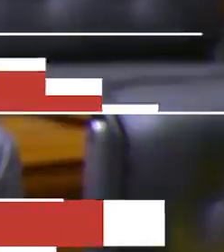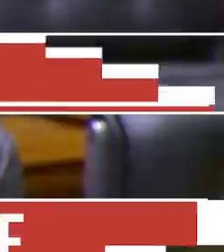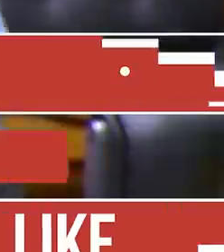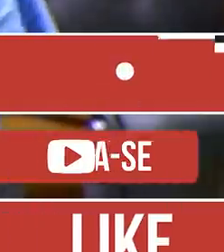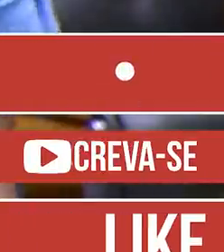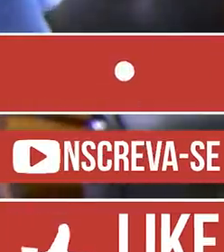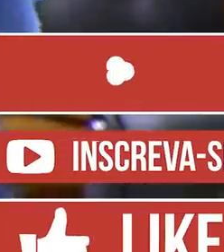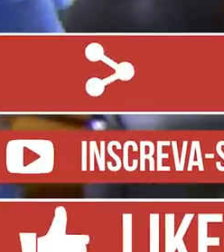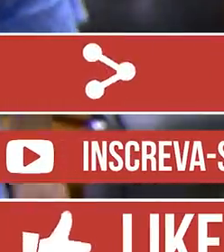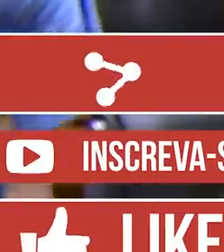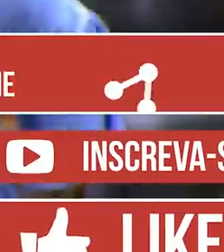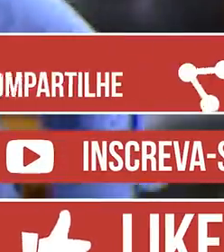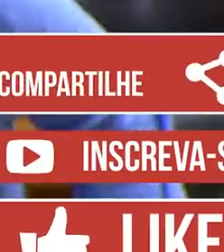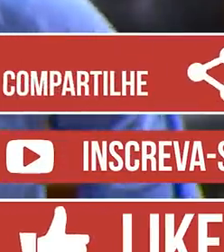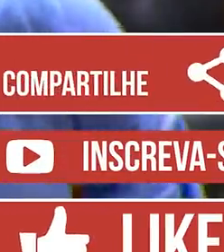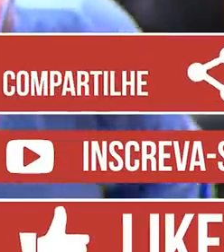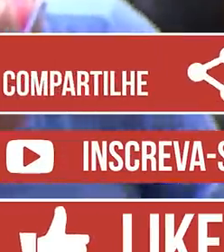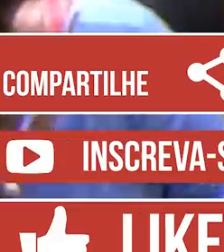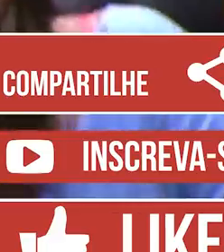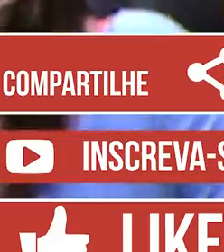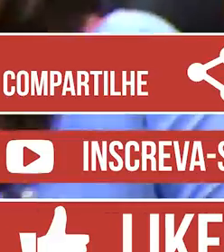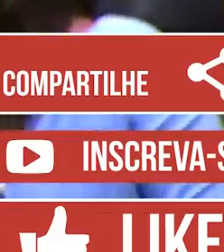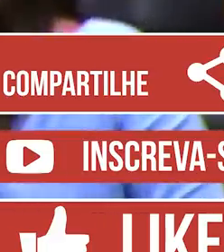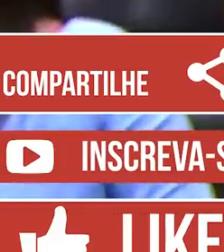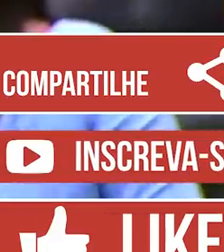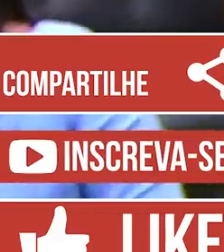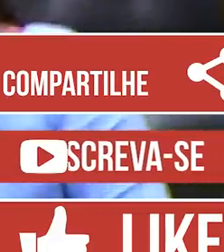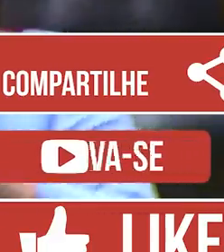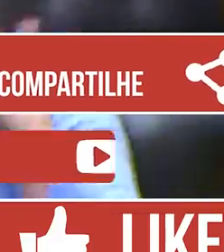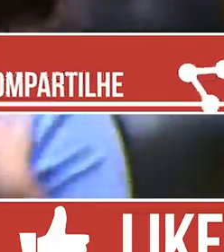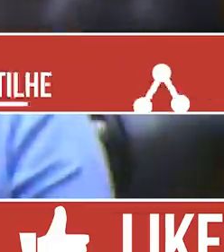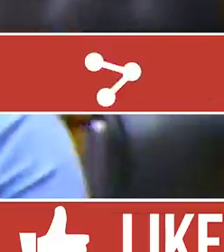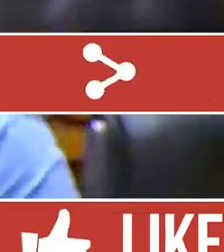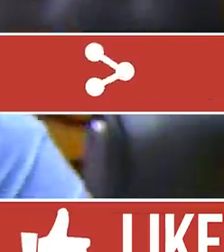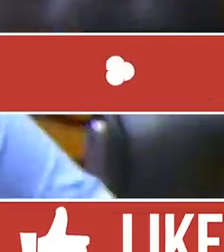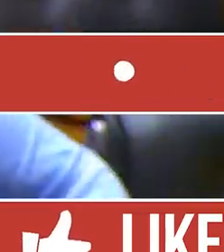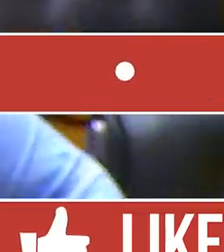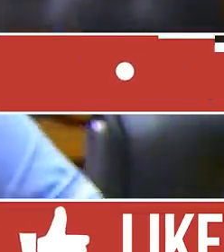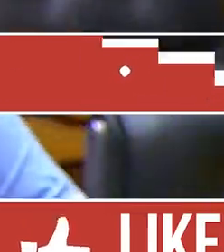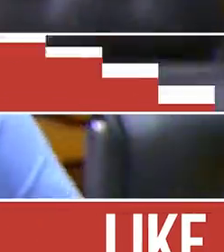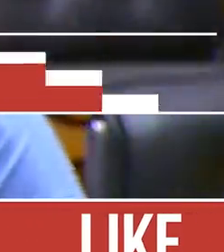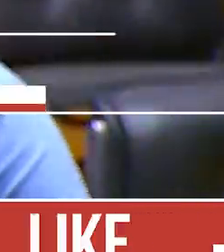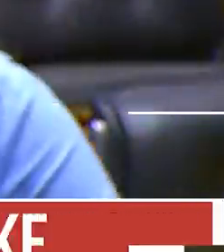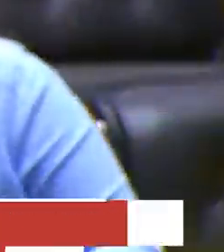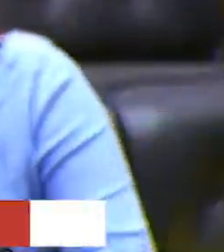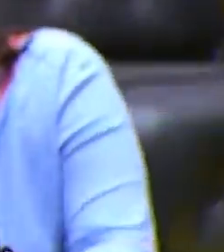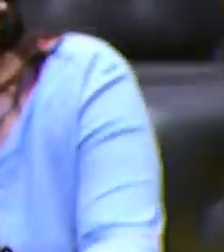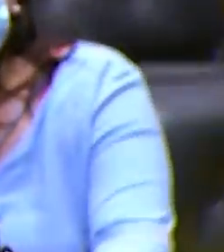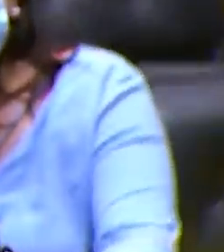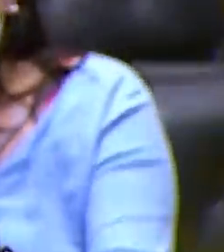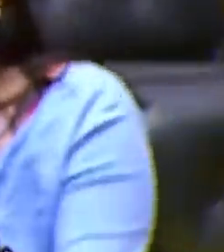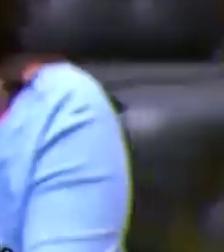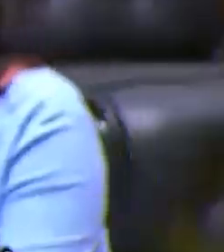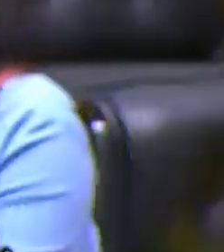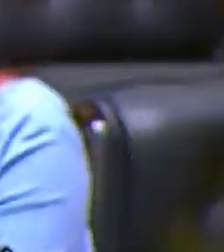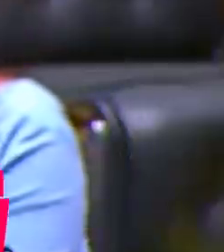vez, concordar com o relatório do senador Paulo Rocha da não necessidade de apresentação de certidão